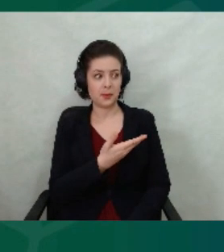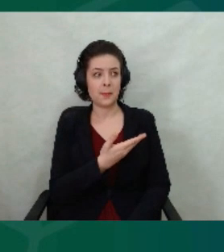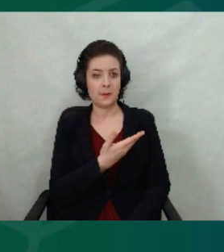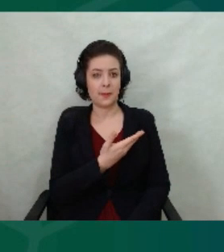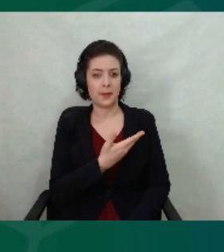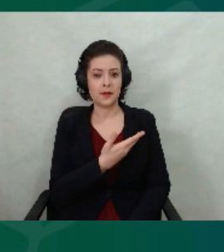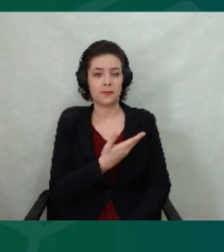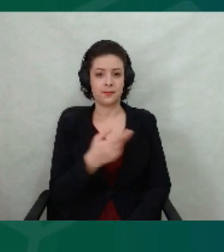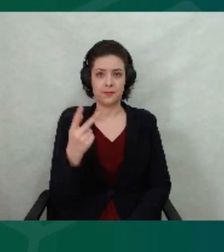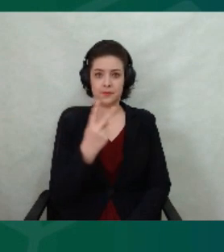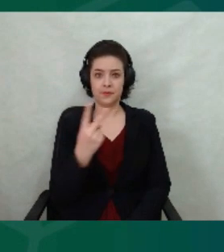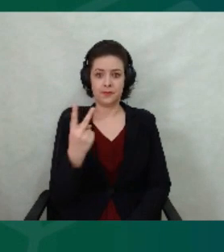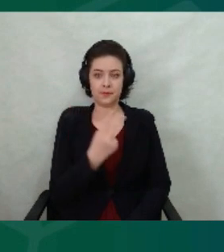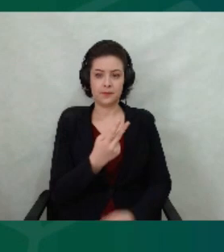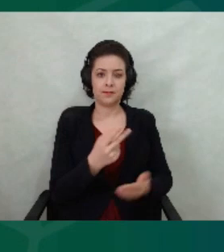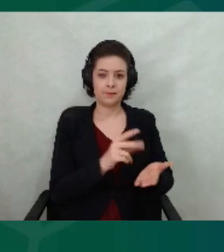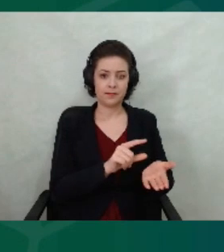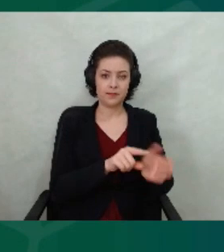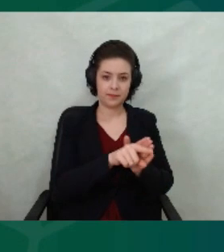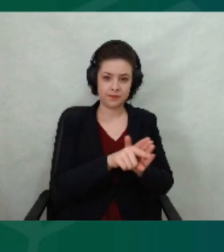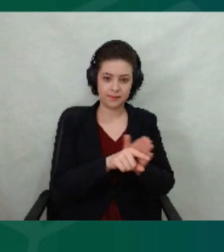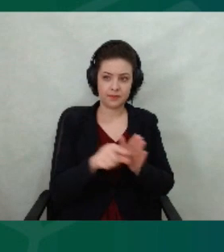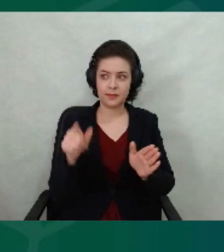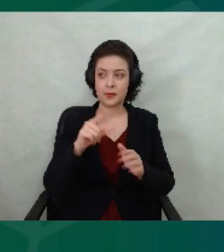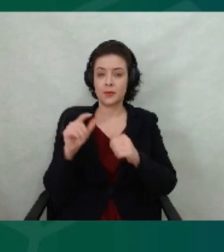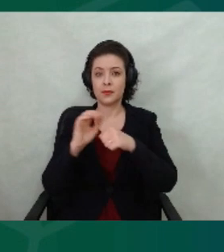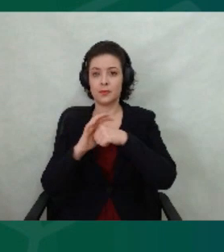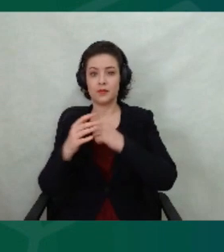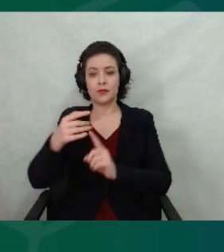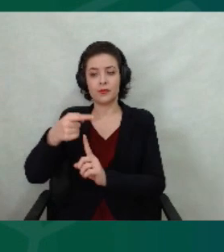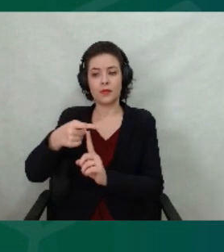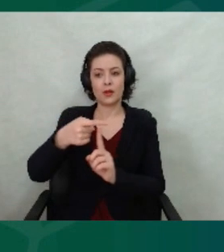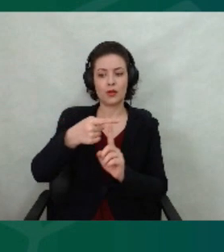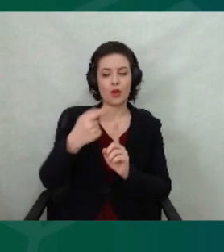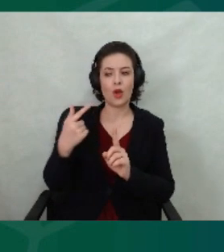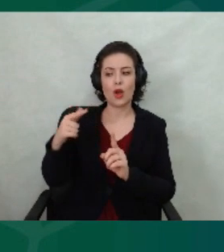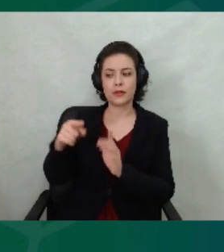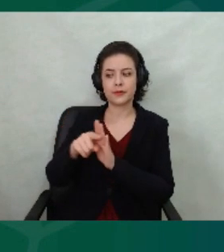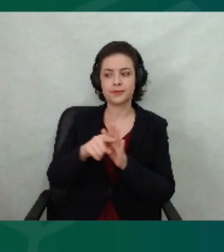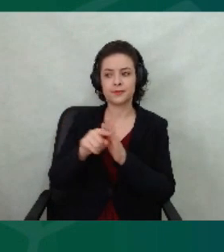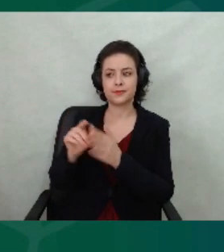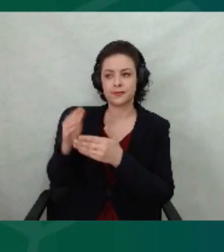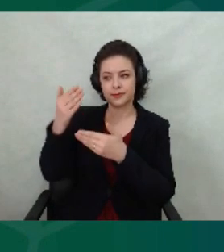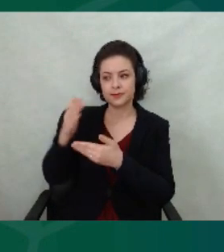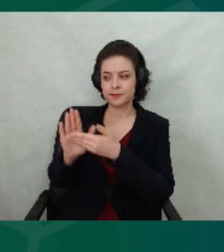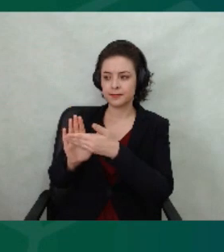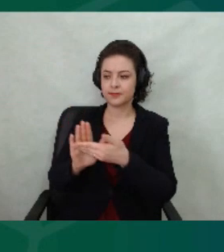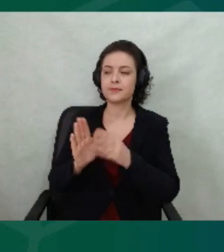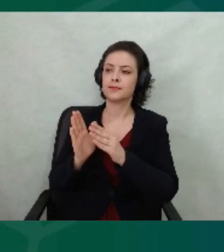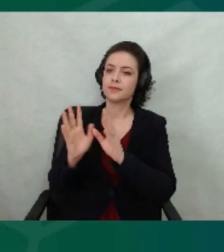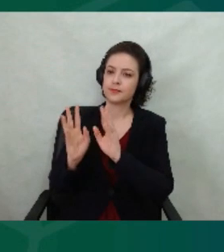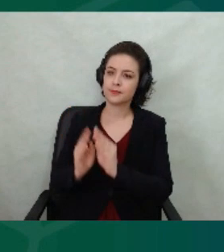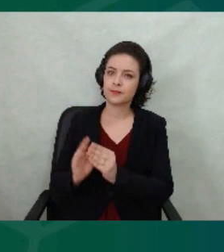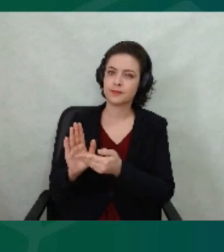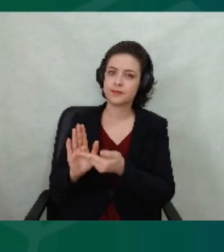estudos de outros coronavírus, de outras epidemias que tiveram anteriormente. Então, da